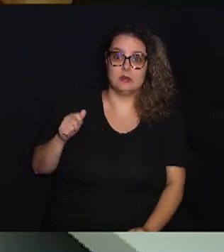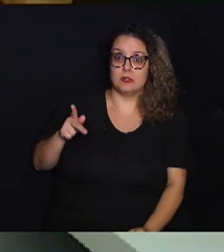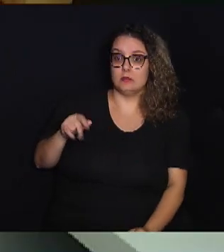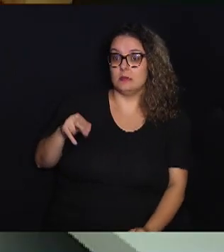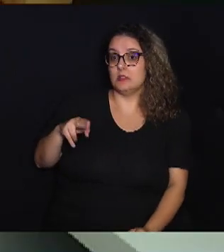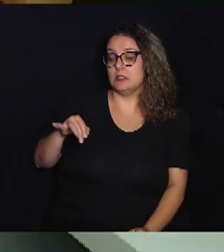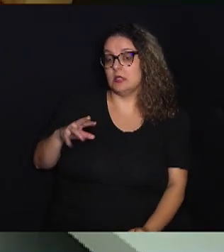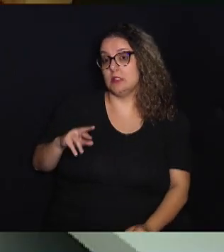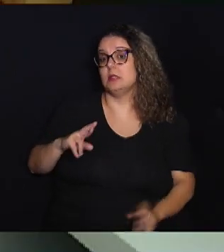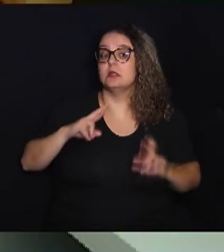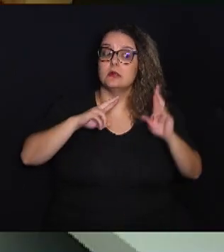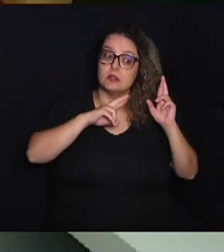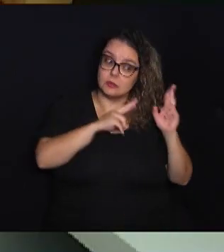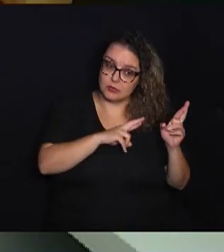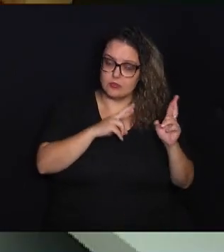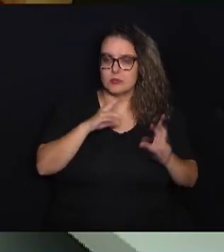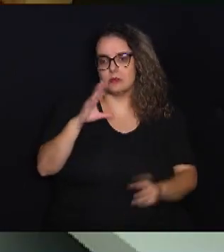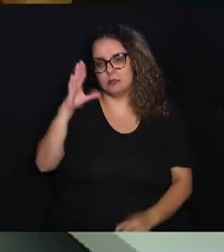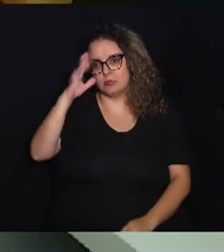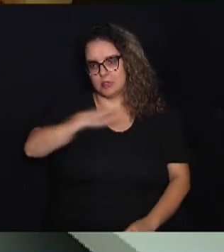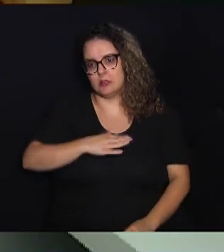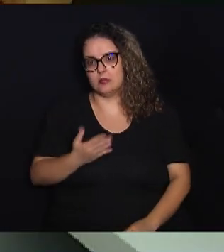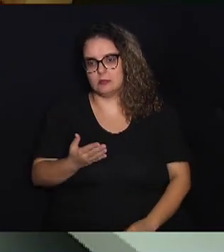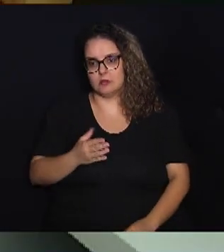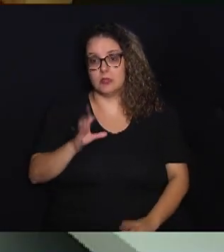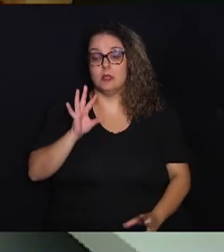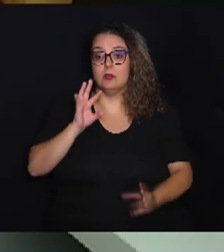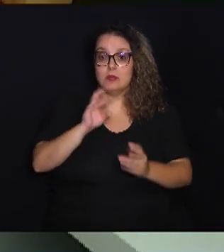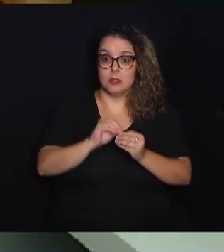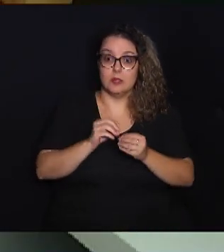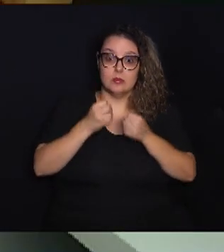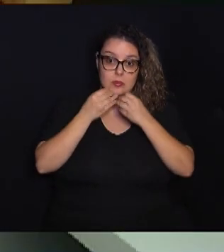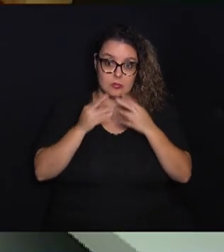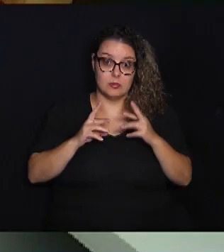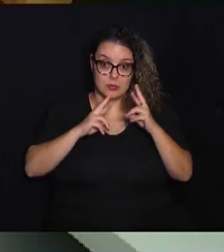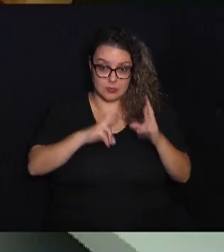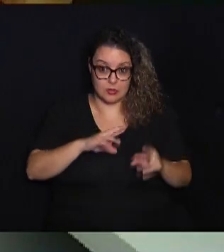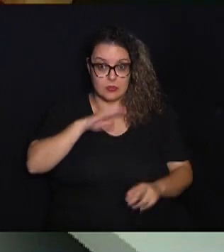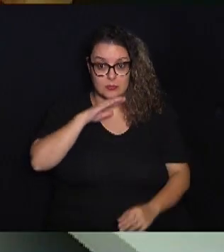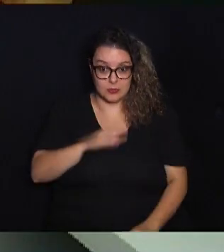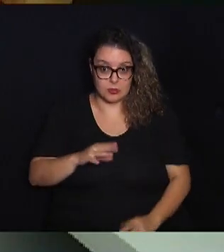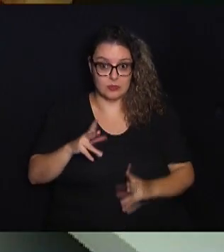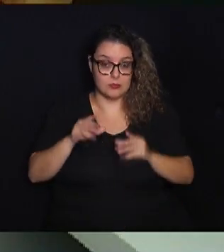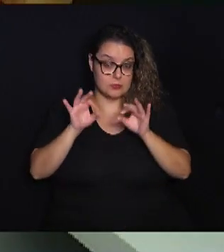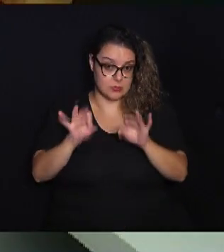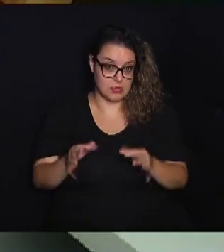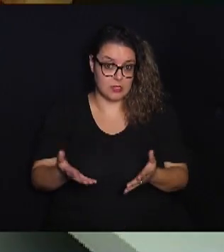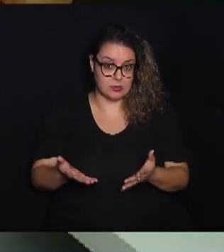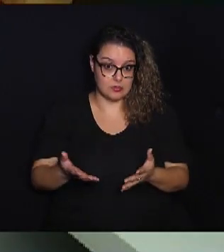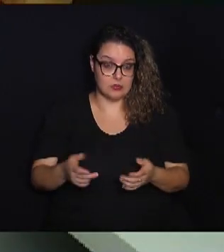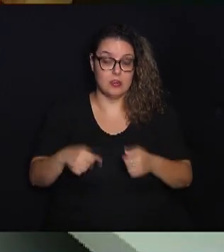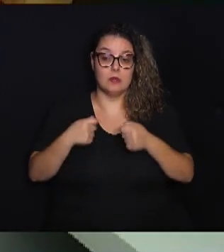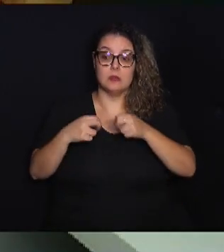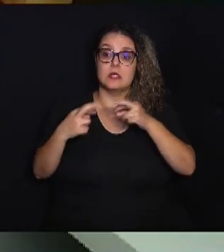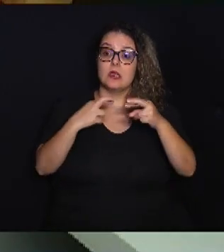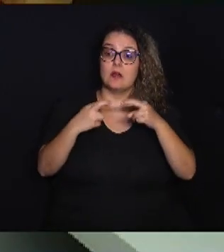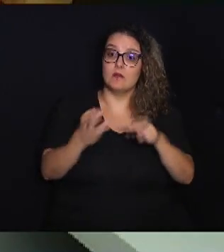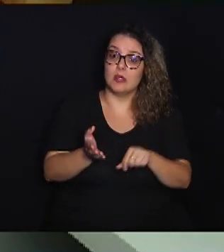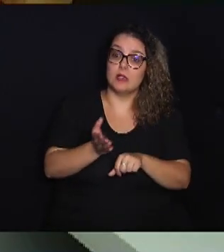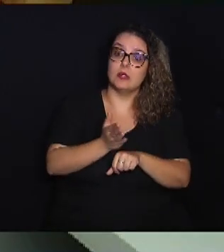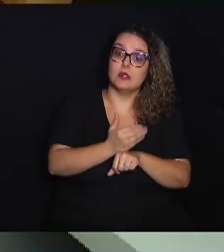E aí, então, isso, para a gente chegar nessa conclusão de que tudo bem tirar o cochilo, que está tudo certo, a gente precisa passar